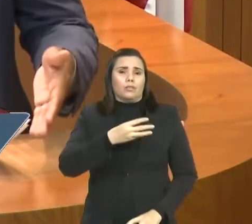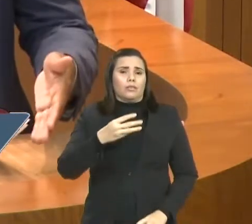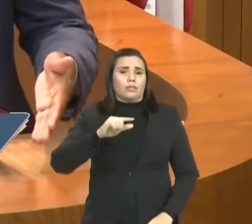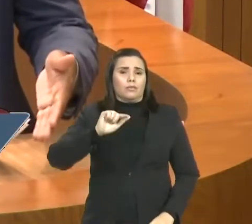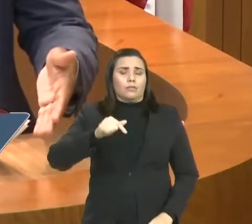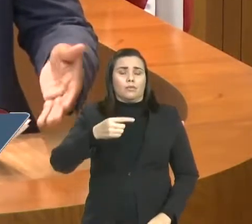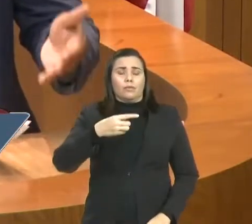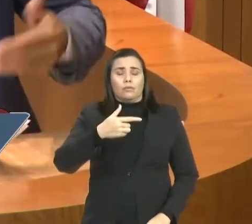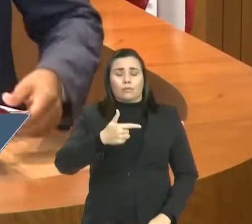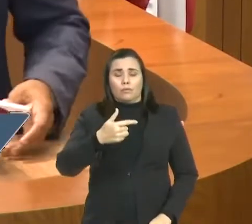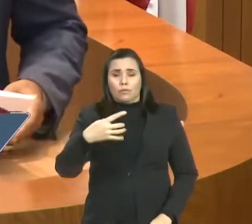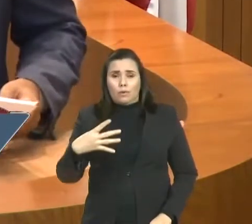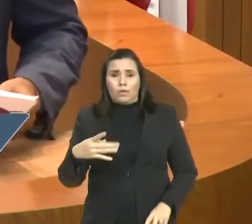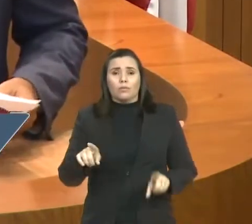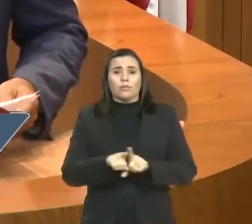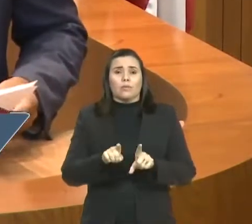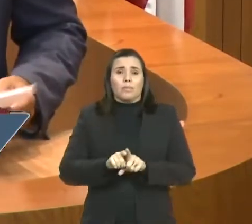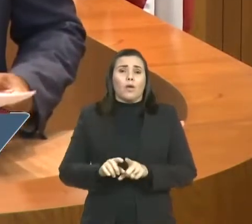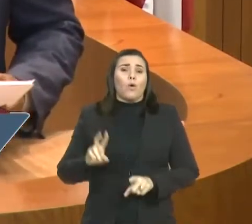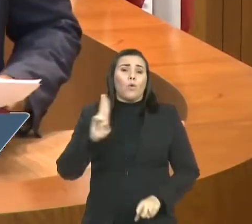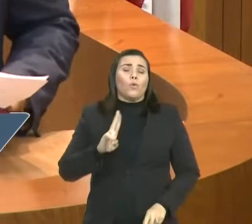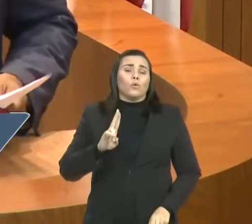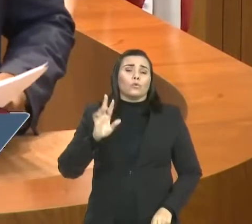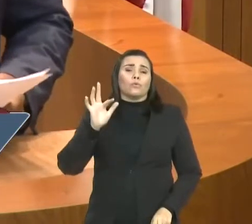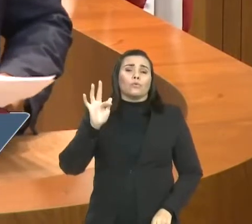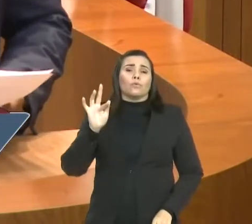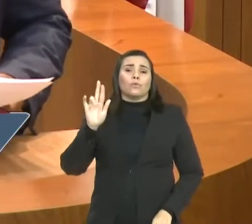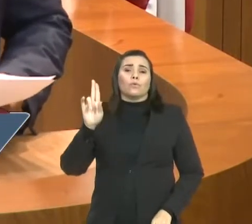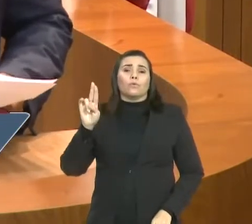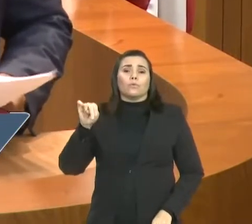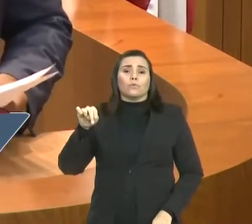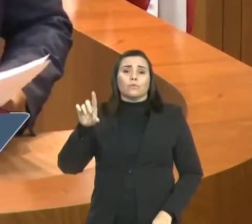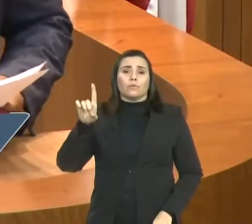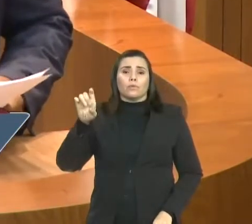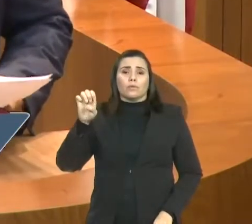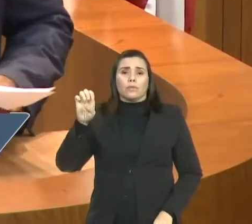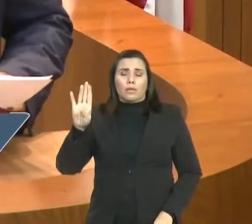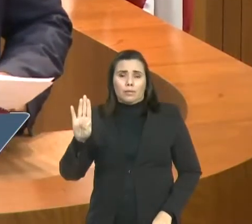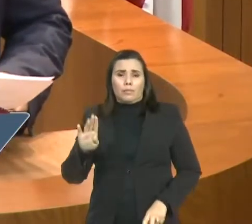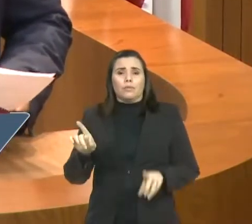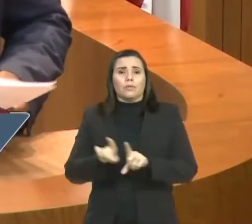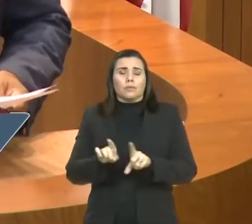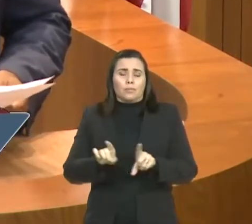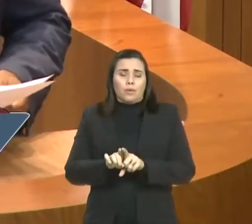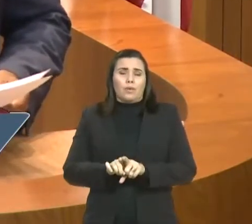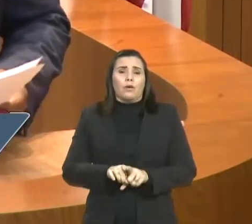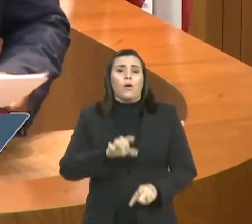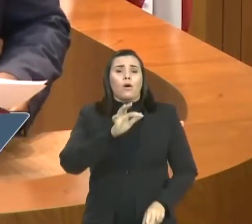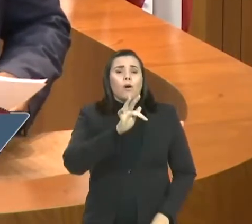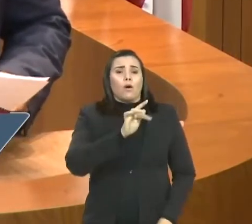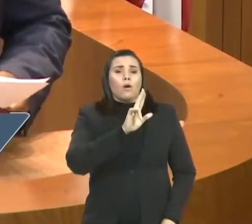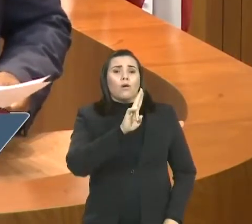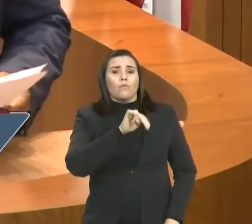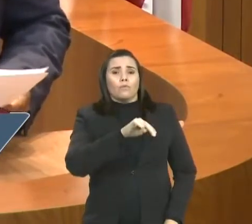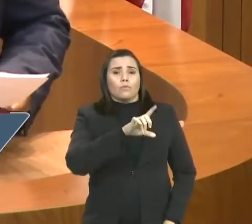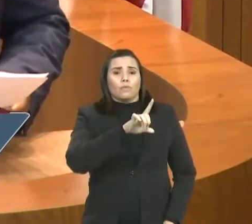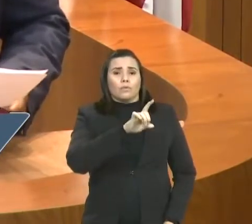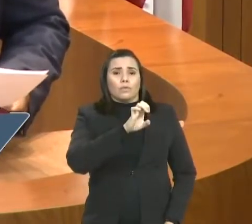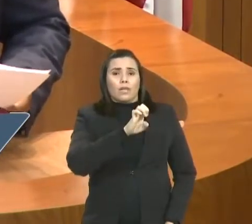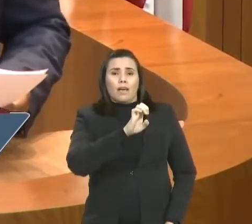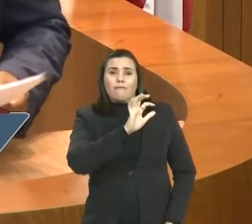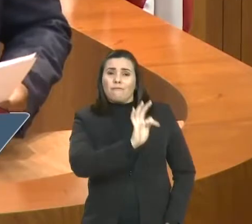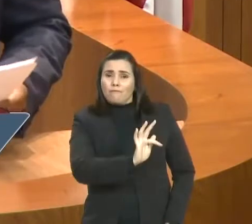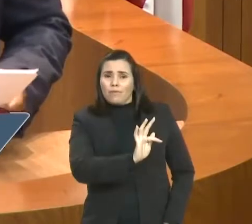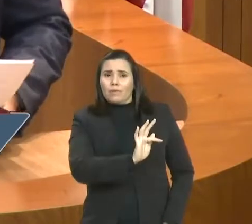recursos do Fundeb e também dos pagamentos dos precatórios do Fundef. E eu quero destacar nossa